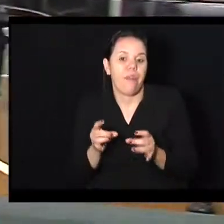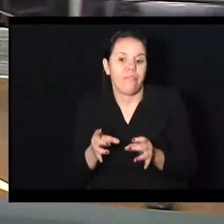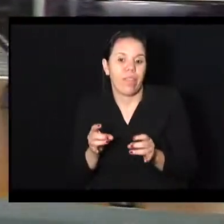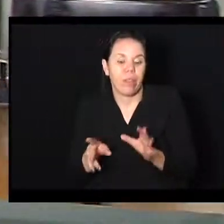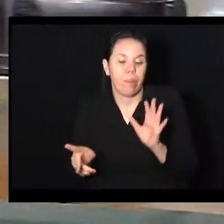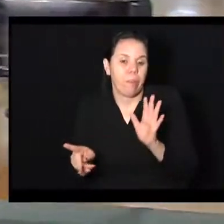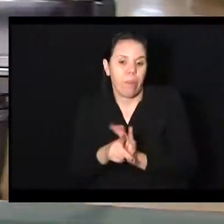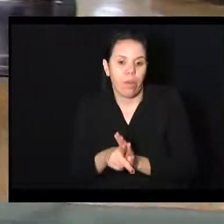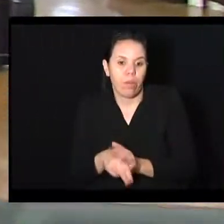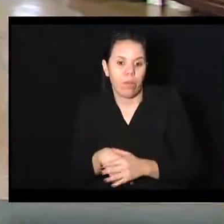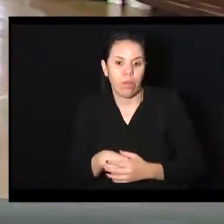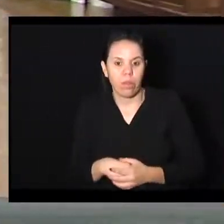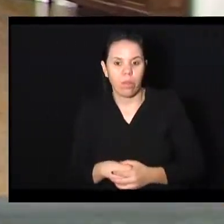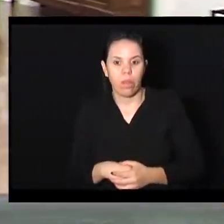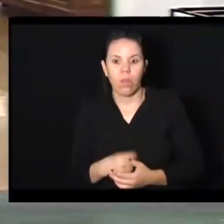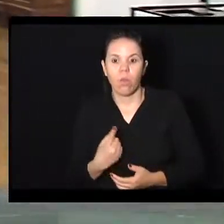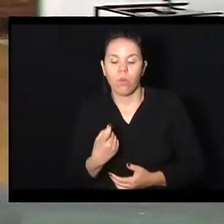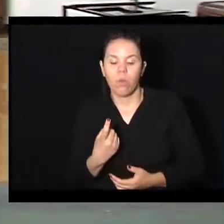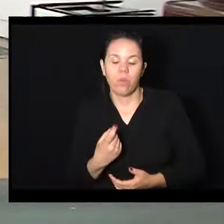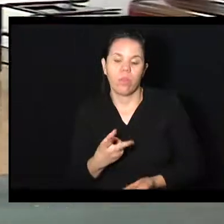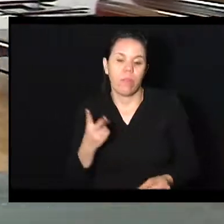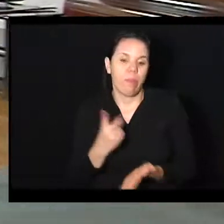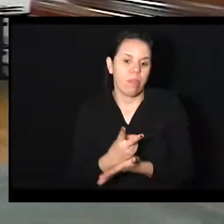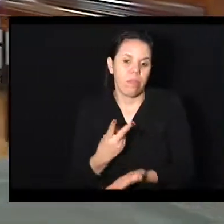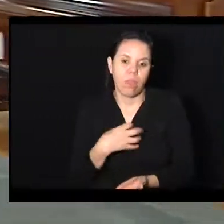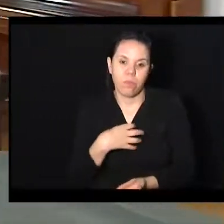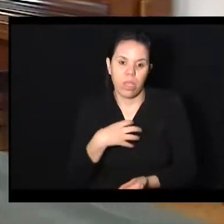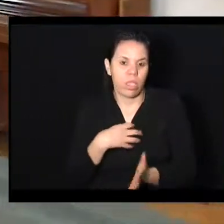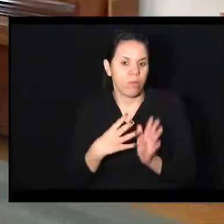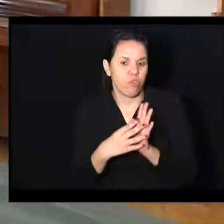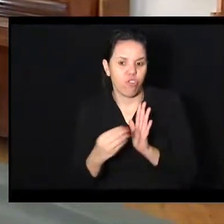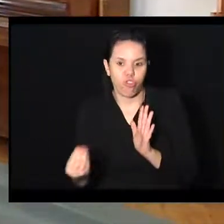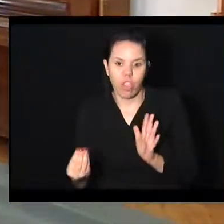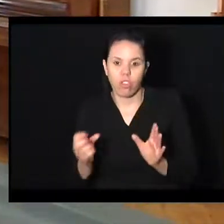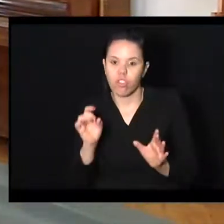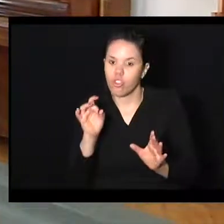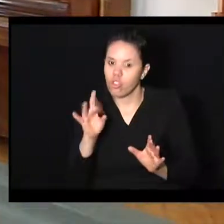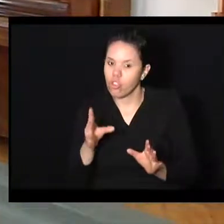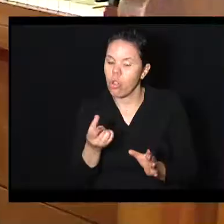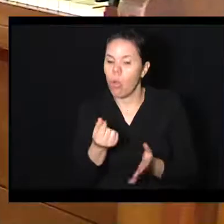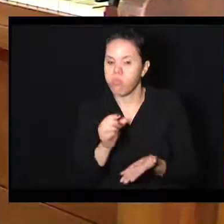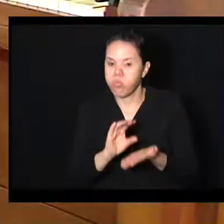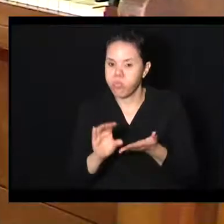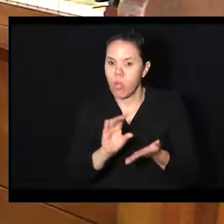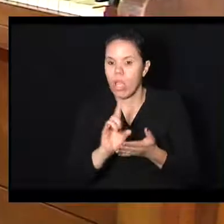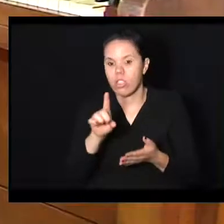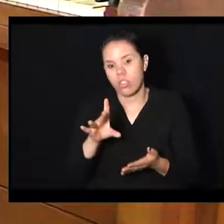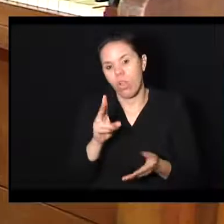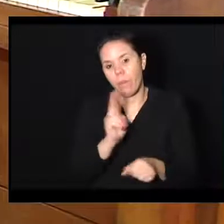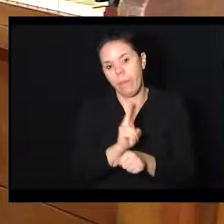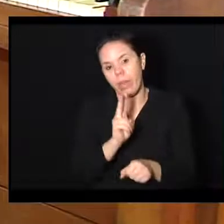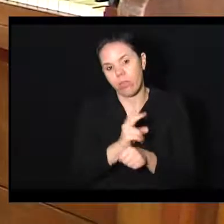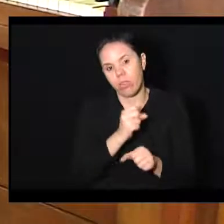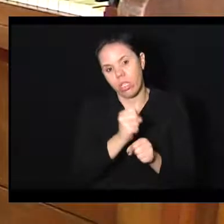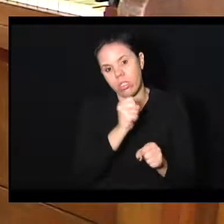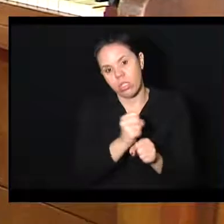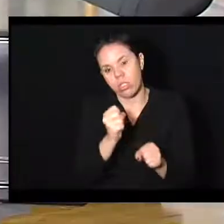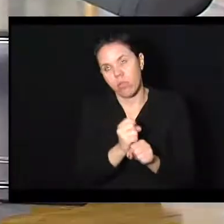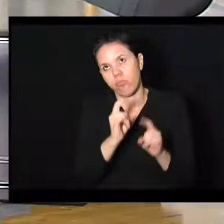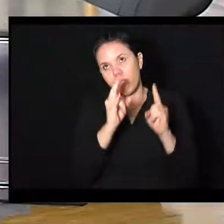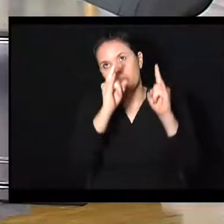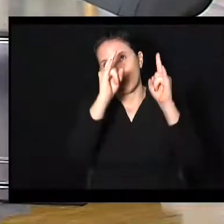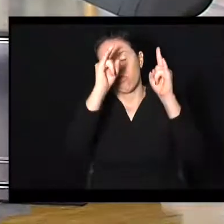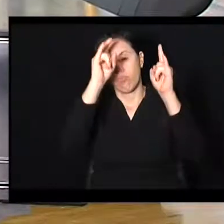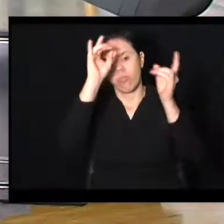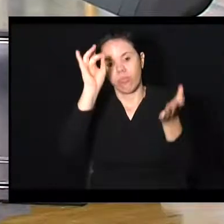e finalidade única, só para o restauro do prédio tombado. E com esse dinheiro,